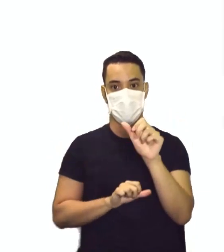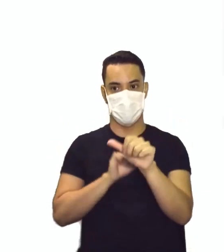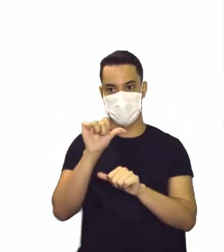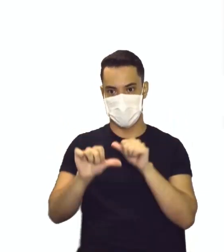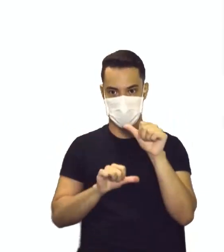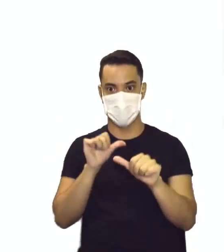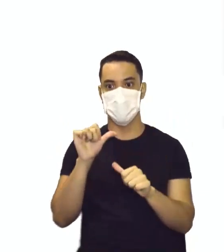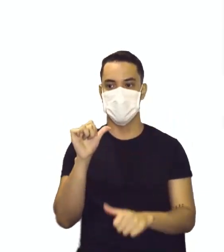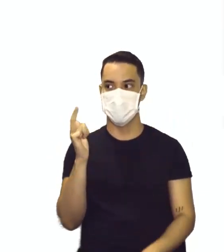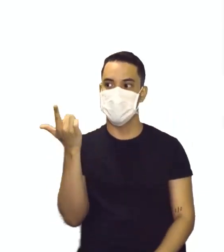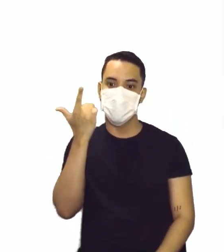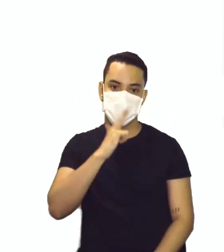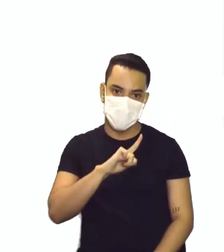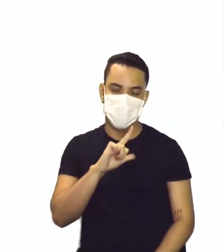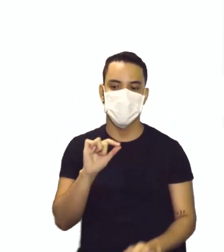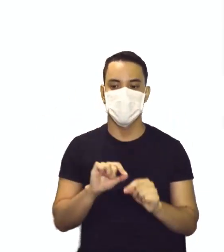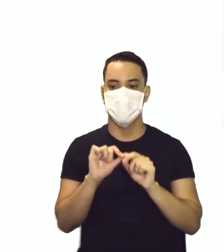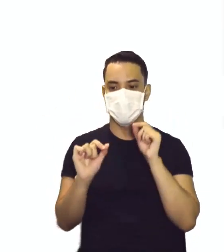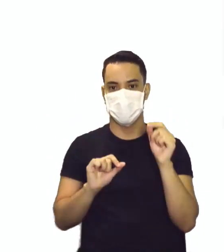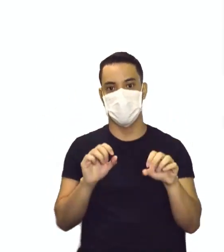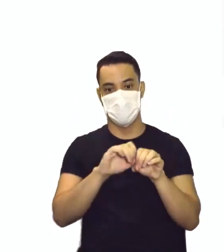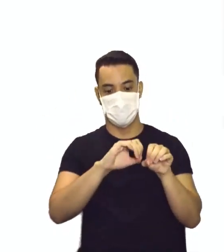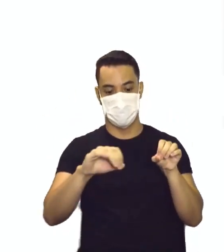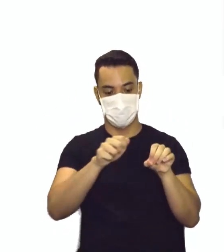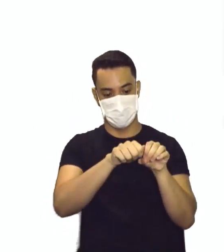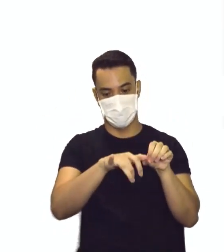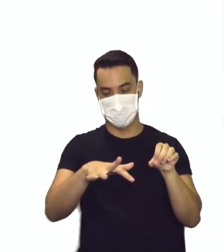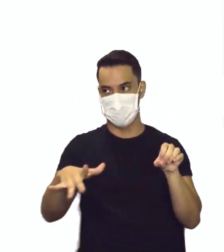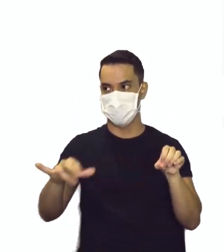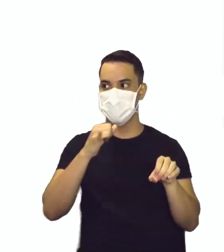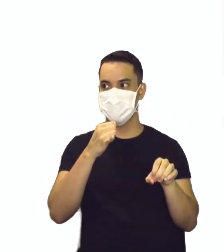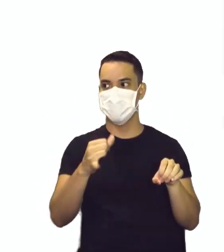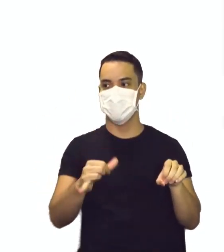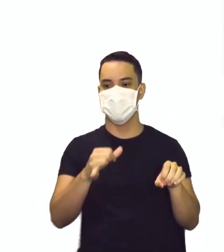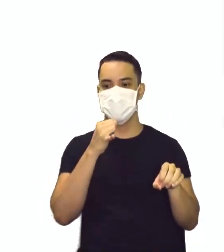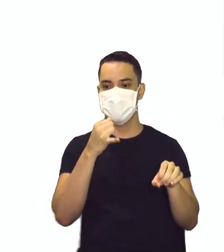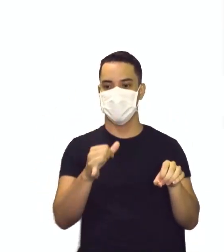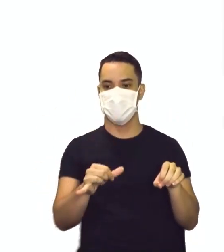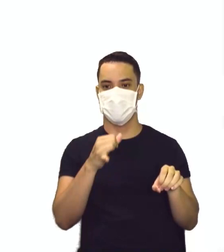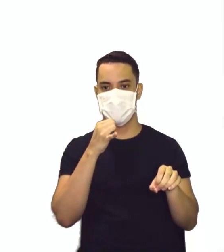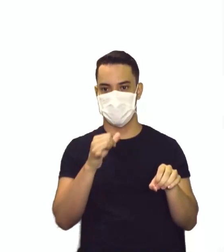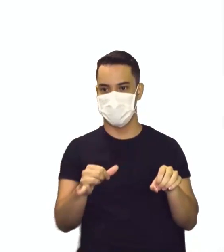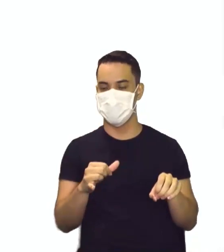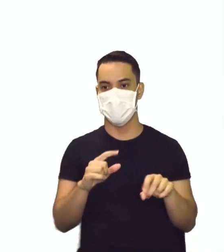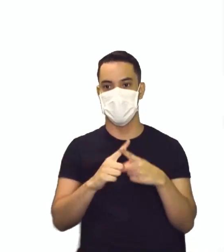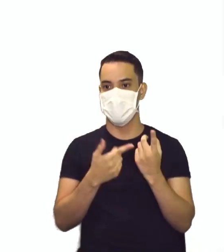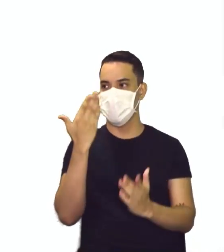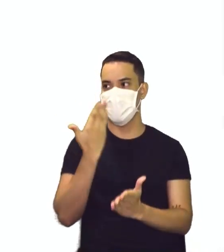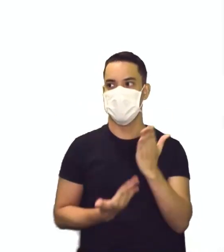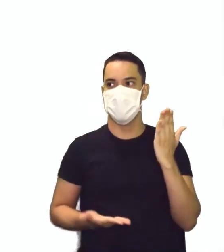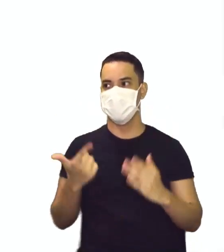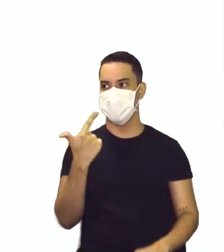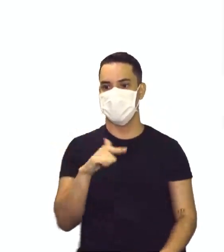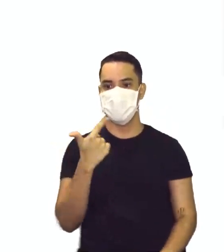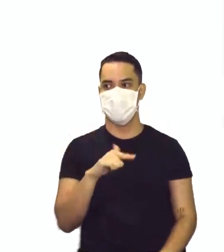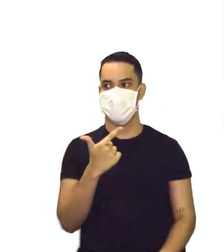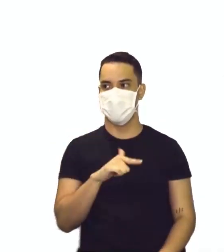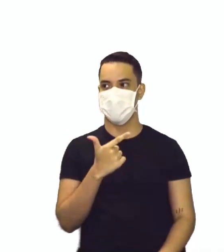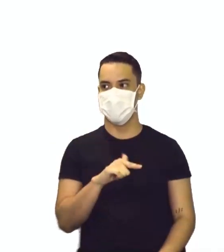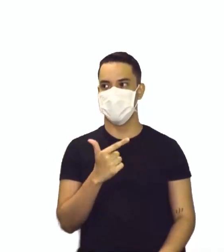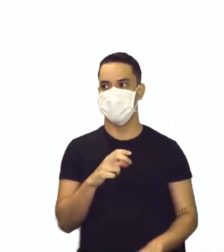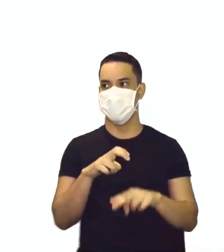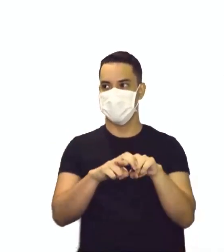eles conseguem conduzir energia elétrica sem perda, correto?